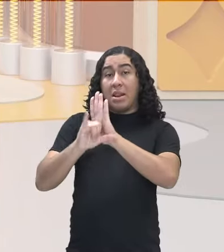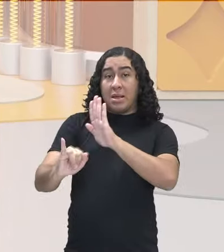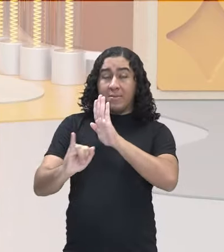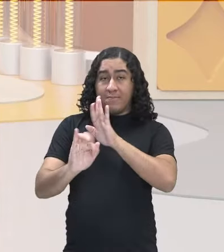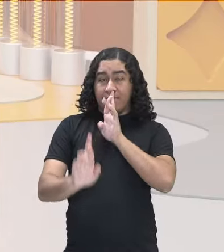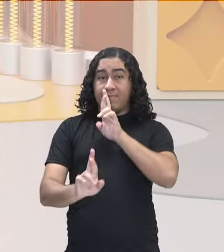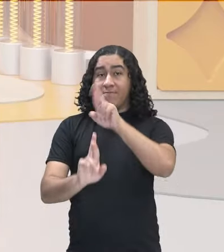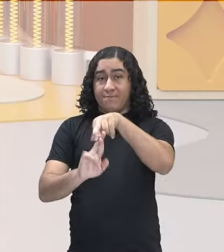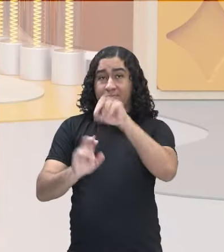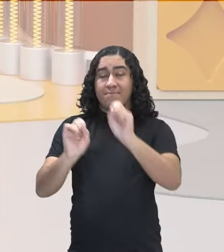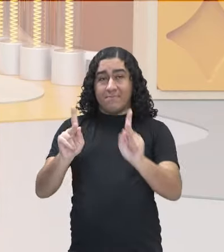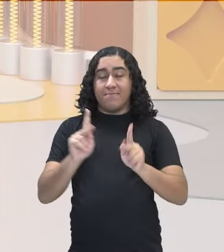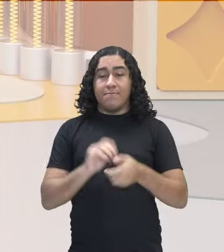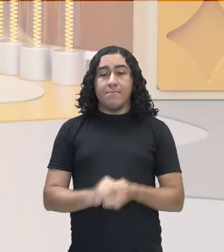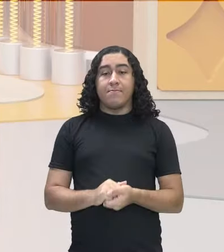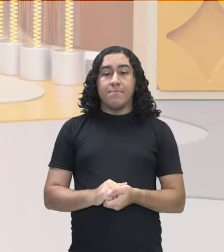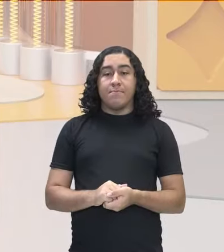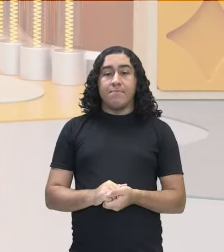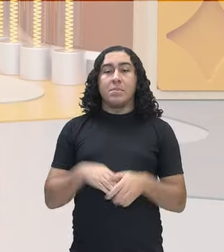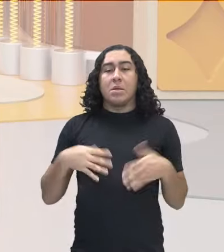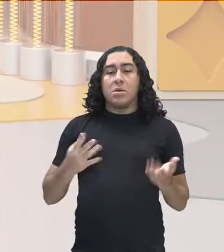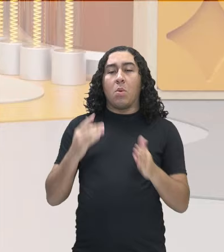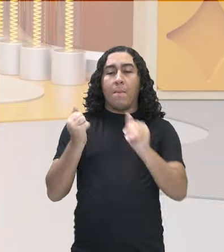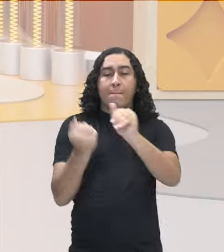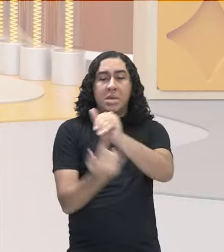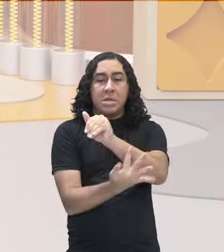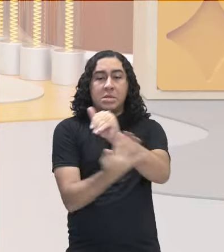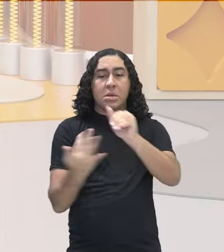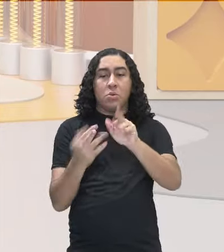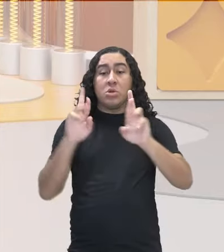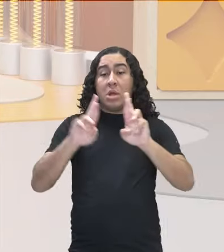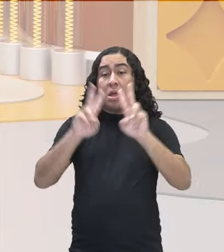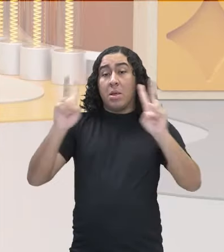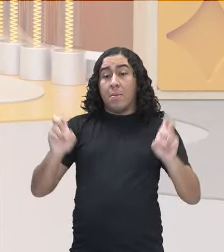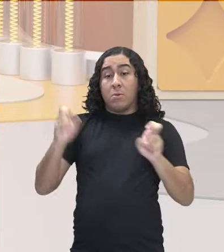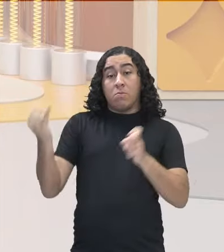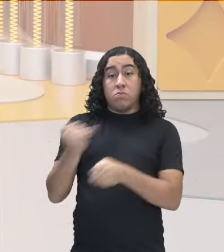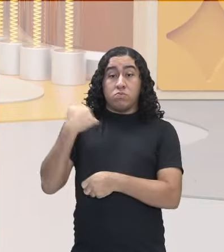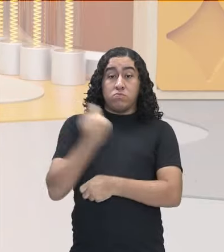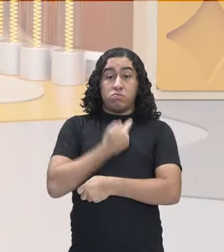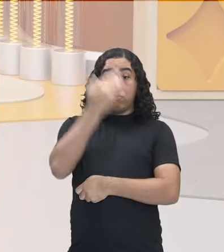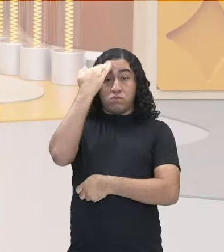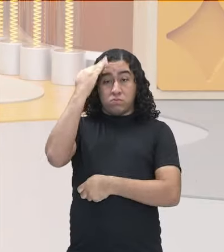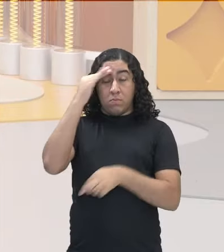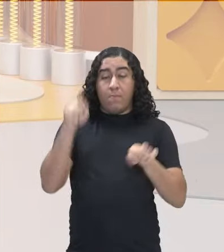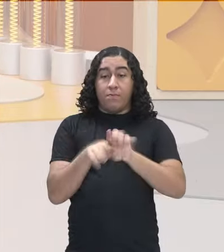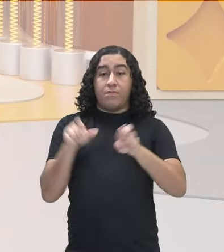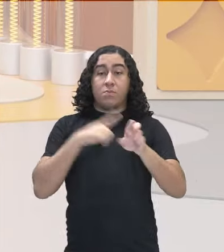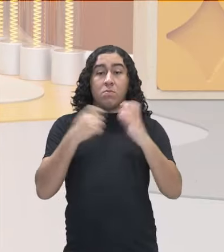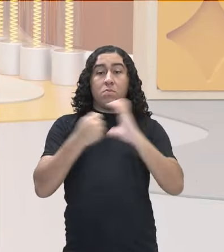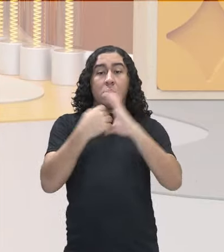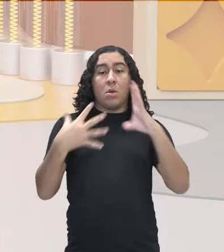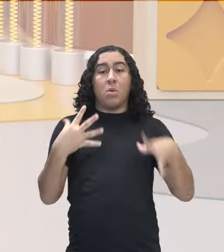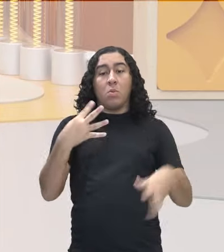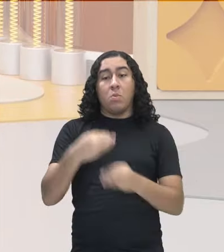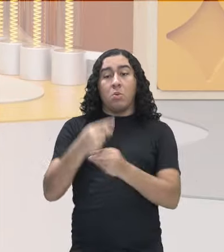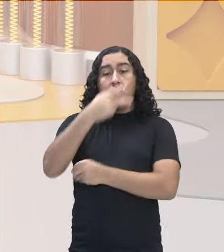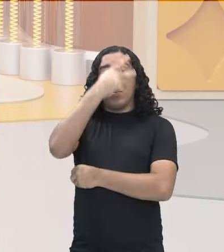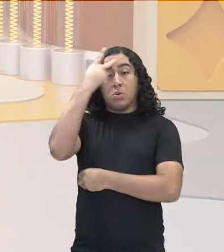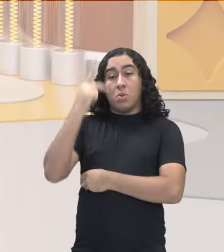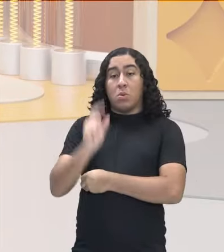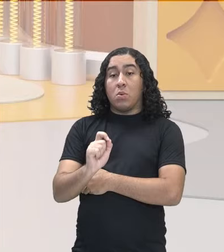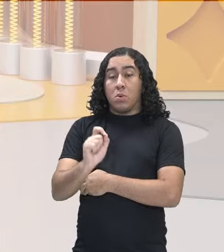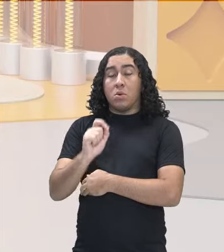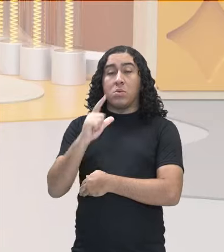lei certo bem estamos falando de migração e é importante a gente entender que nós temos alguns fatores que contribuem para que as pessoas